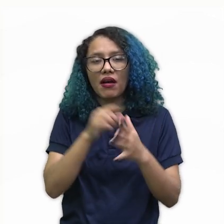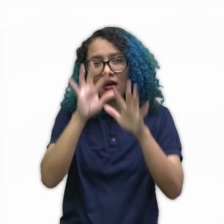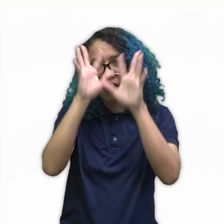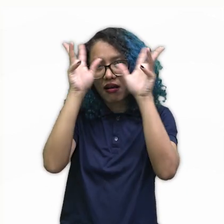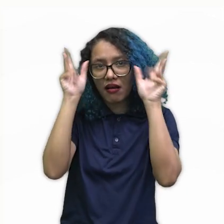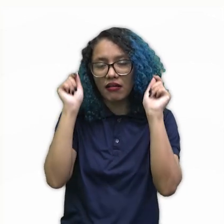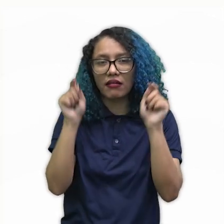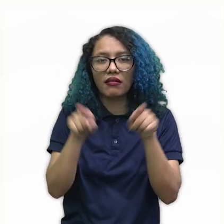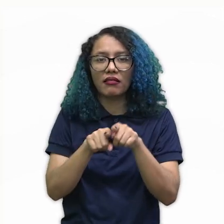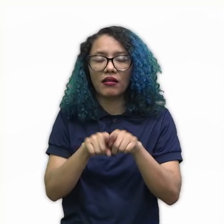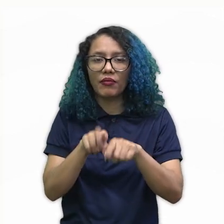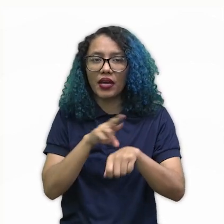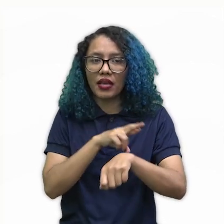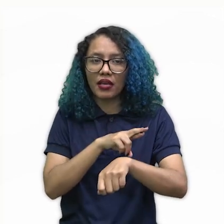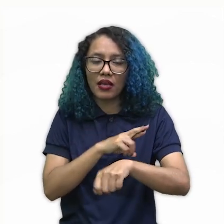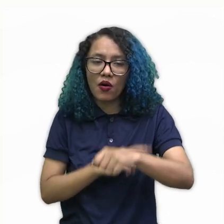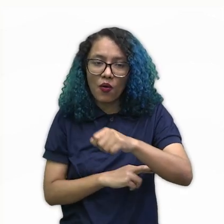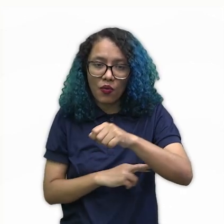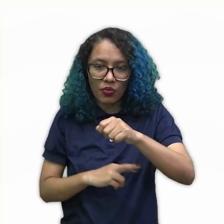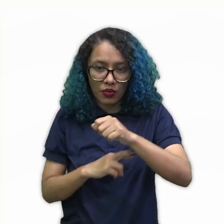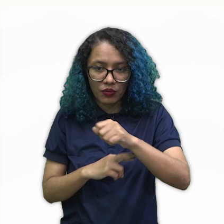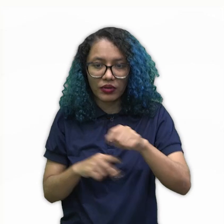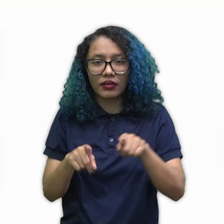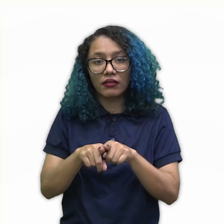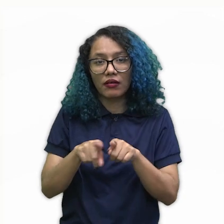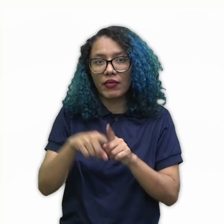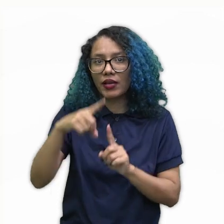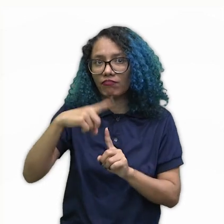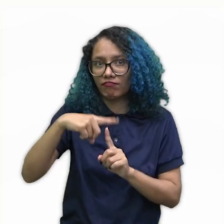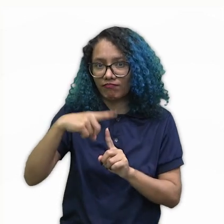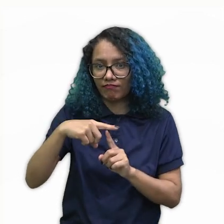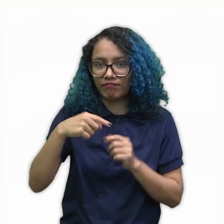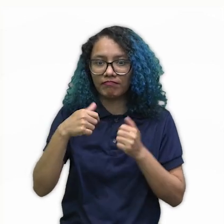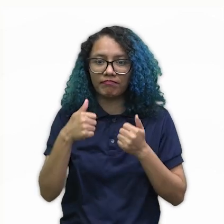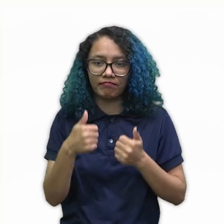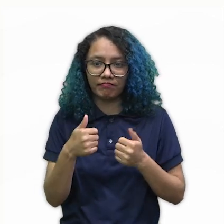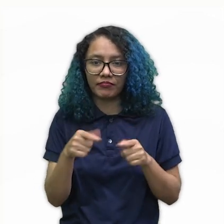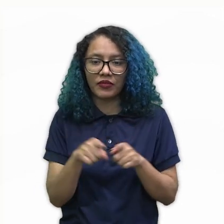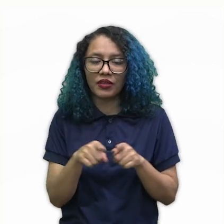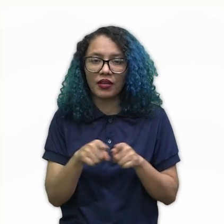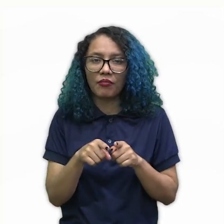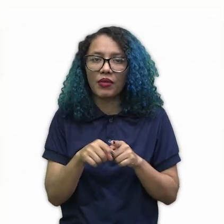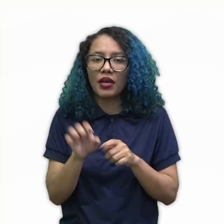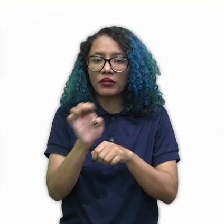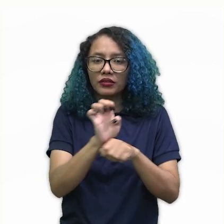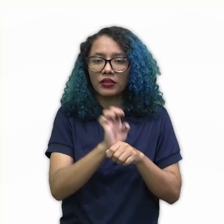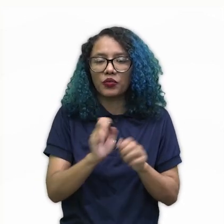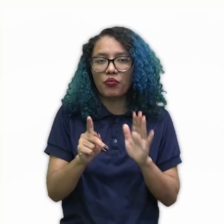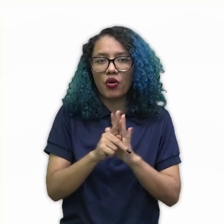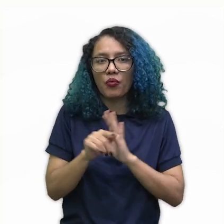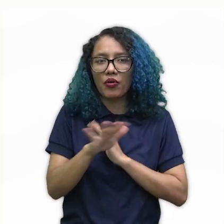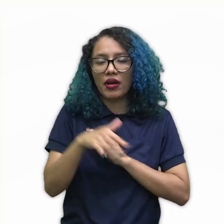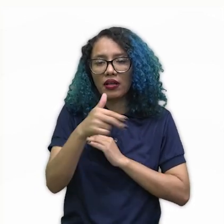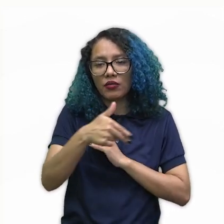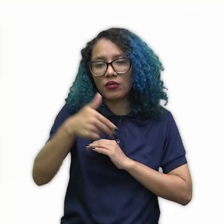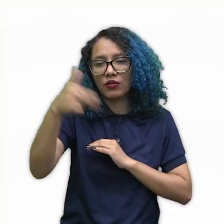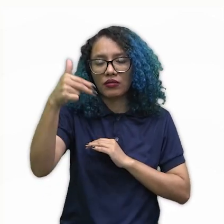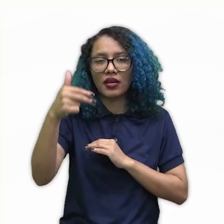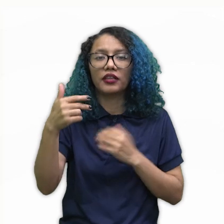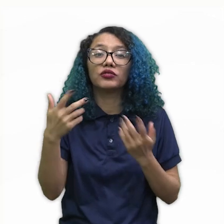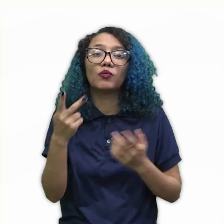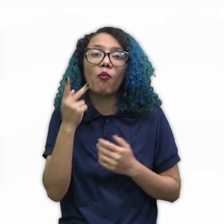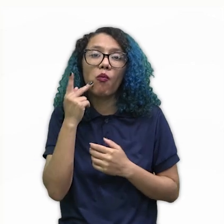Rondônia. Temos também Tocantins, claro, tá, turma? Temos também os estados da região Nordeste, entre eles